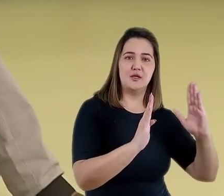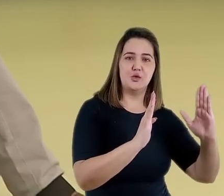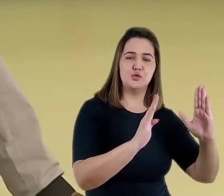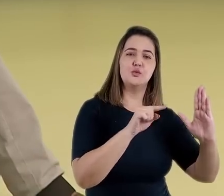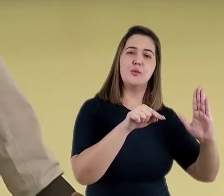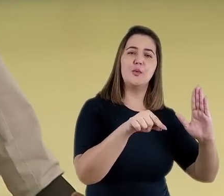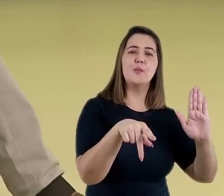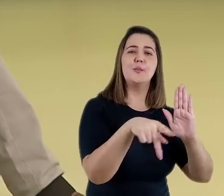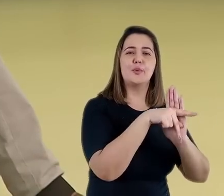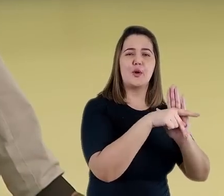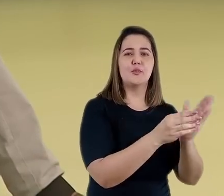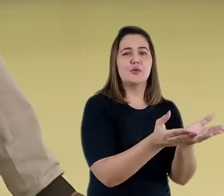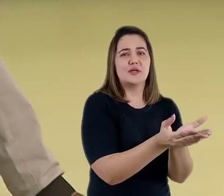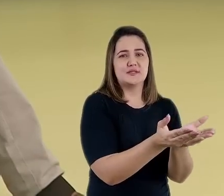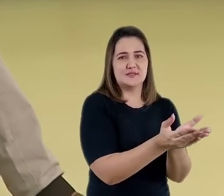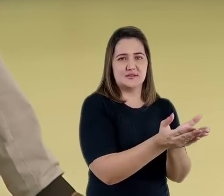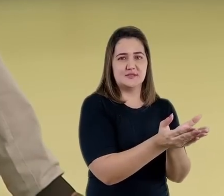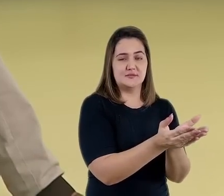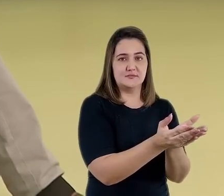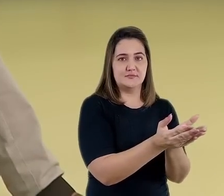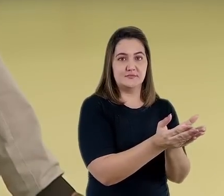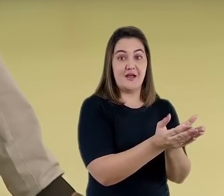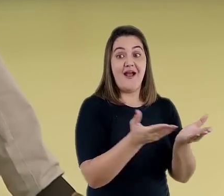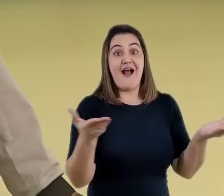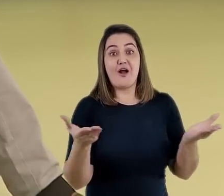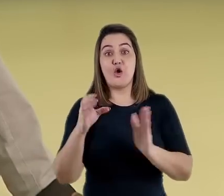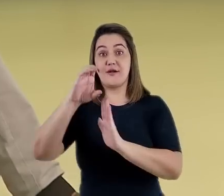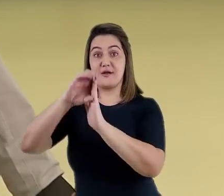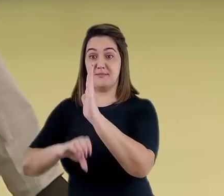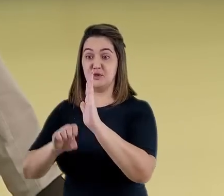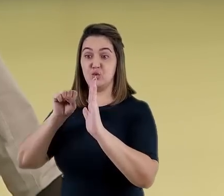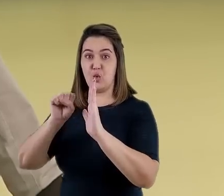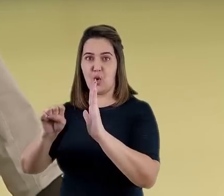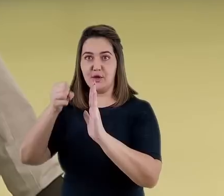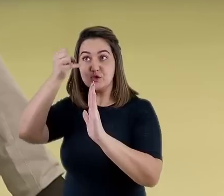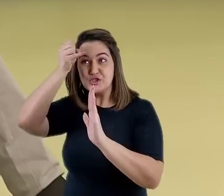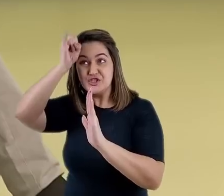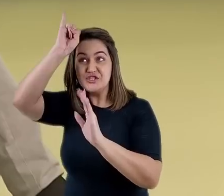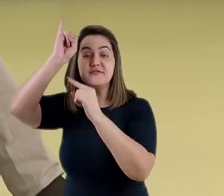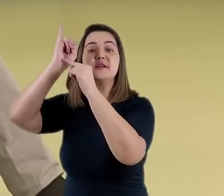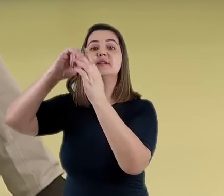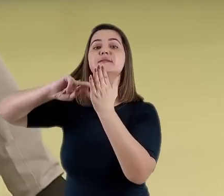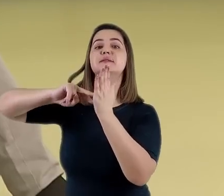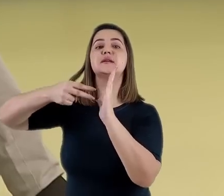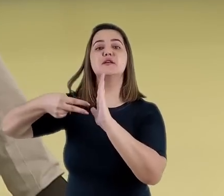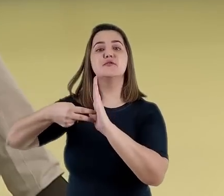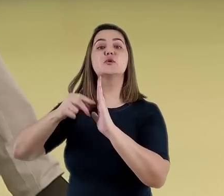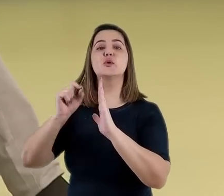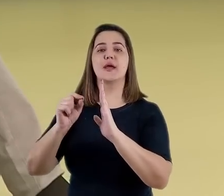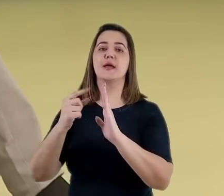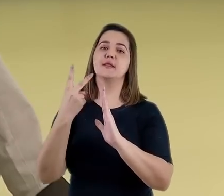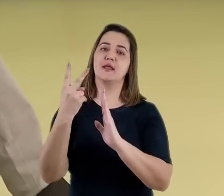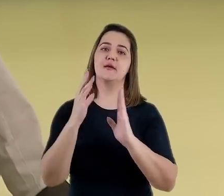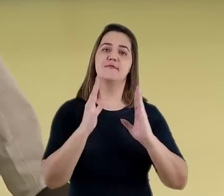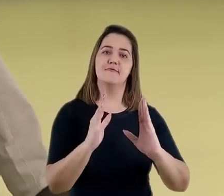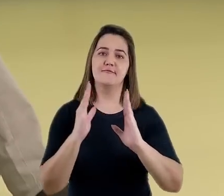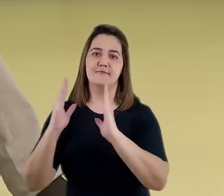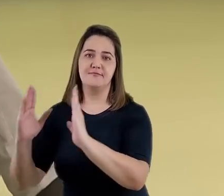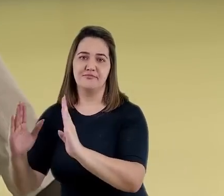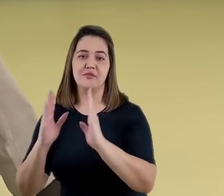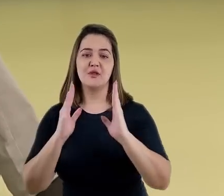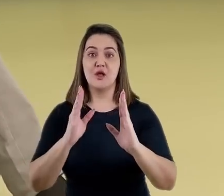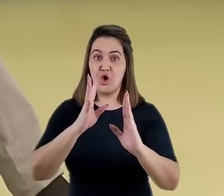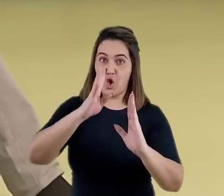no capítulo 7 referia-se à Roma cristianizada e o chifre pequeno no capítulo 8 abarca